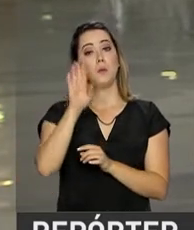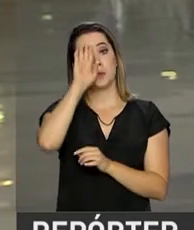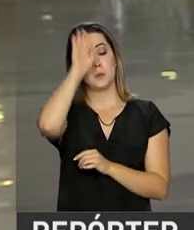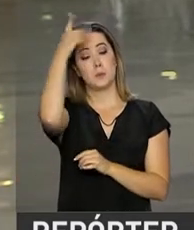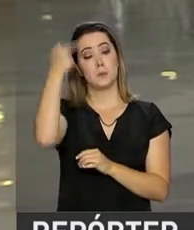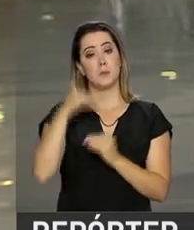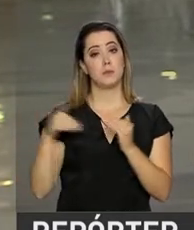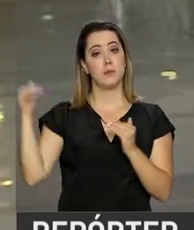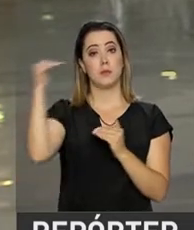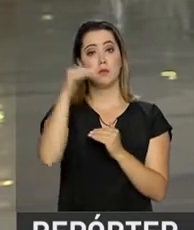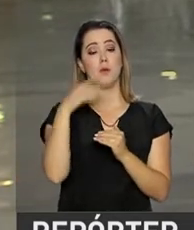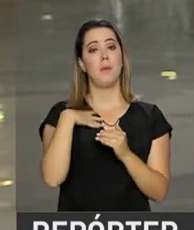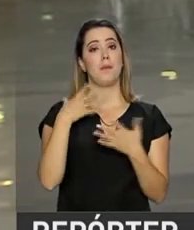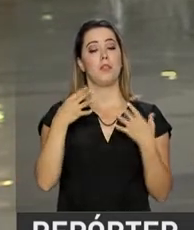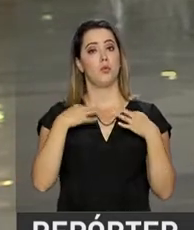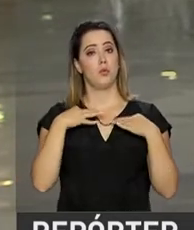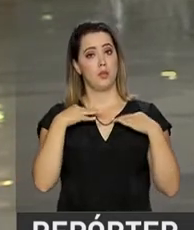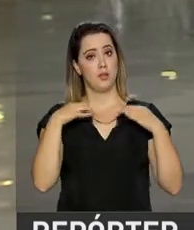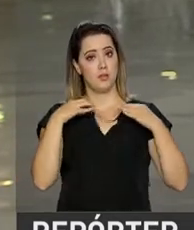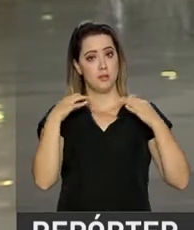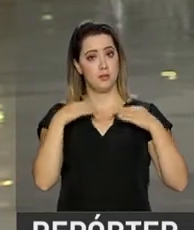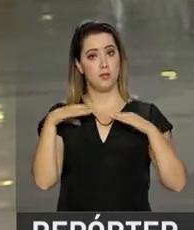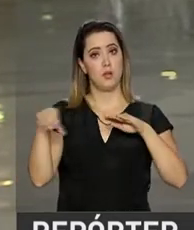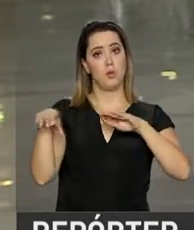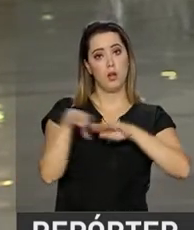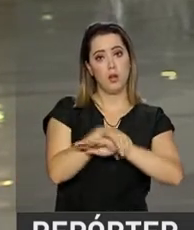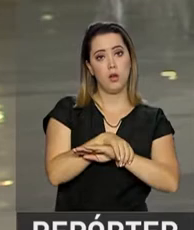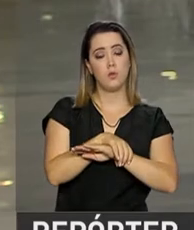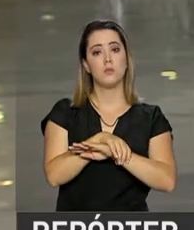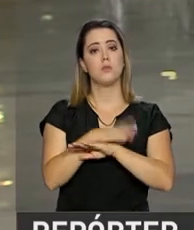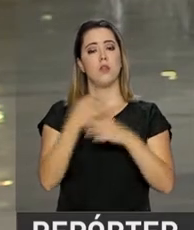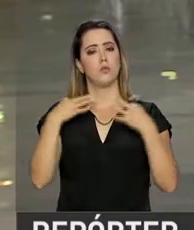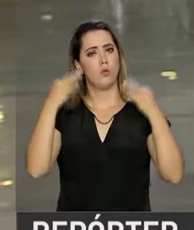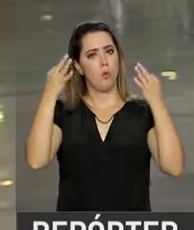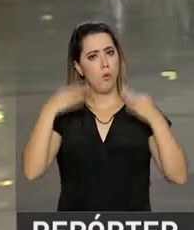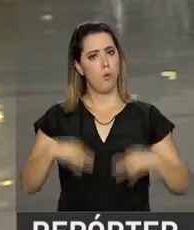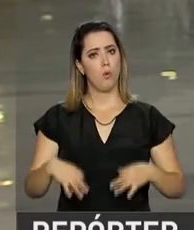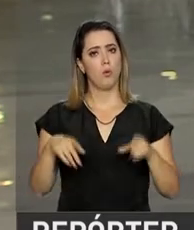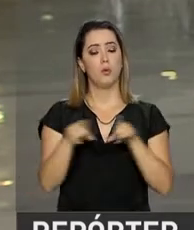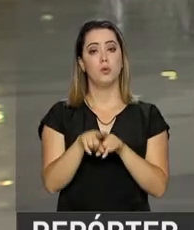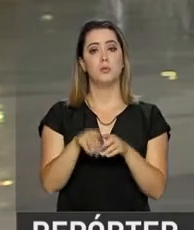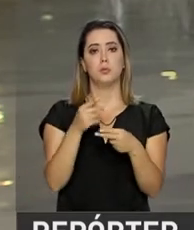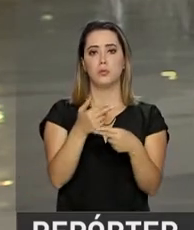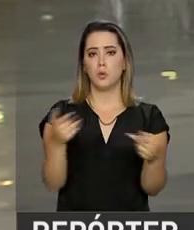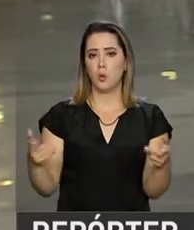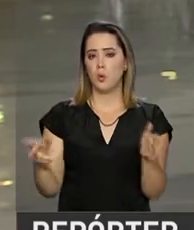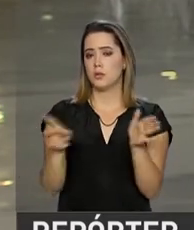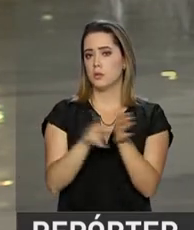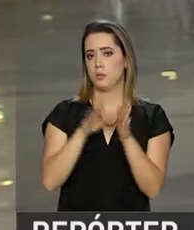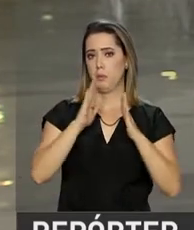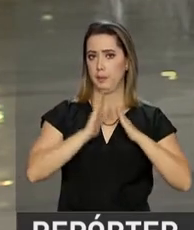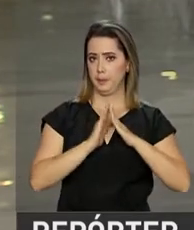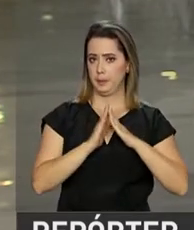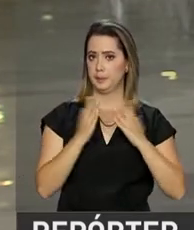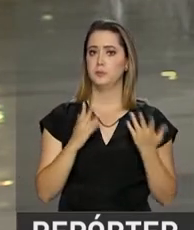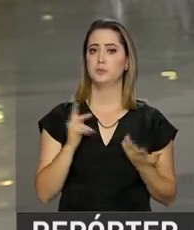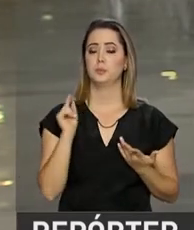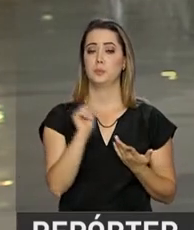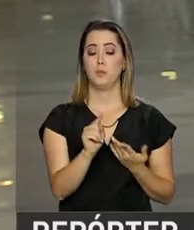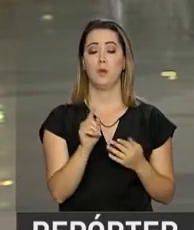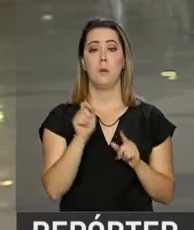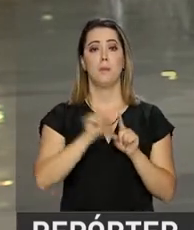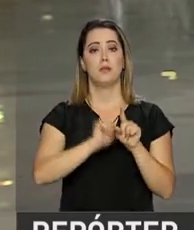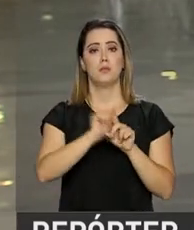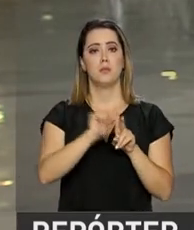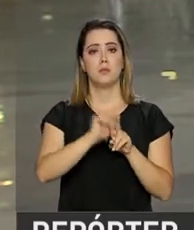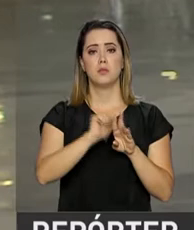calçados e vestuário além de móveis e eletrodomésticos nesta comparação roberto mês a mês o ibge